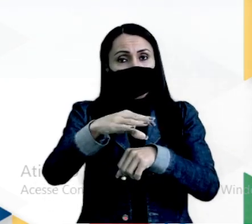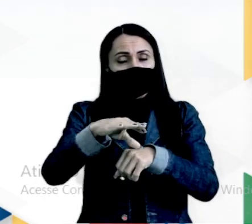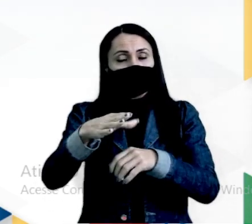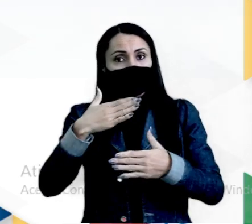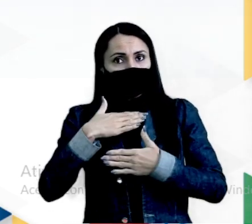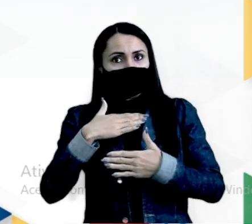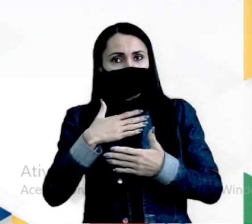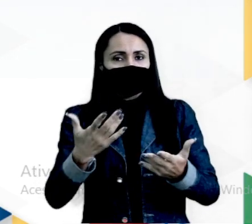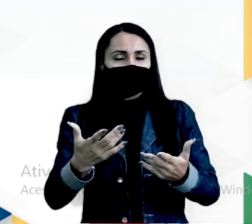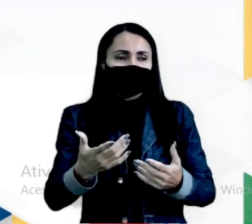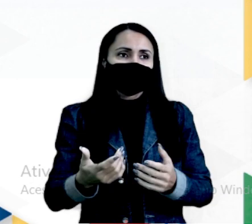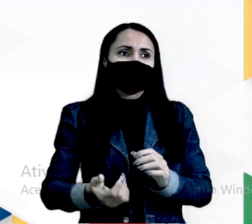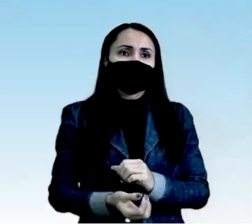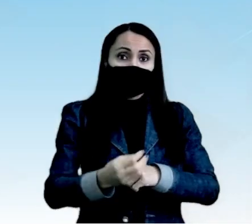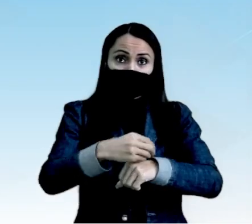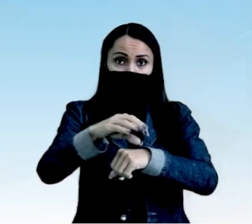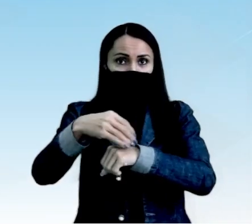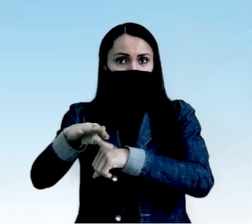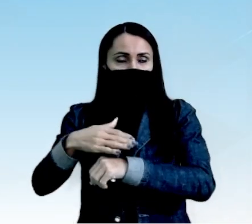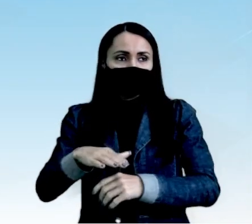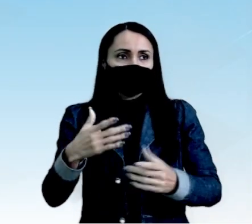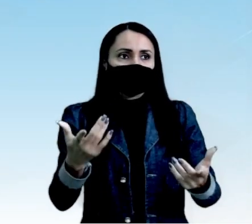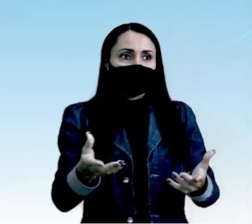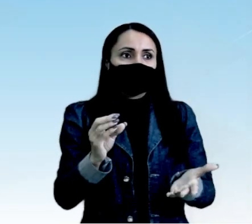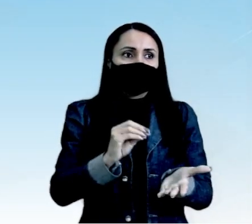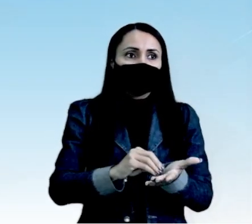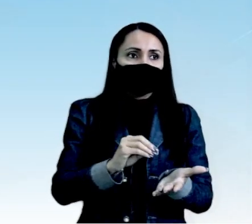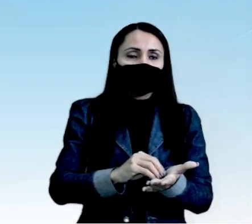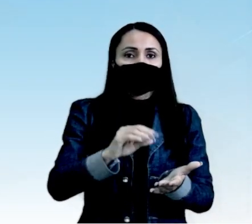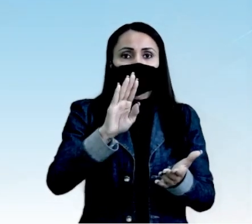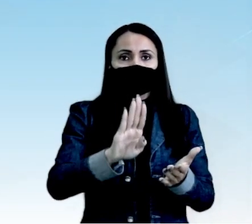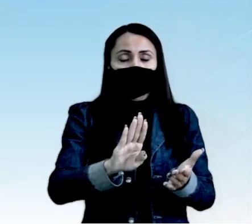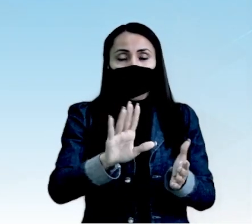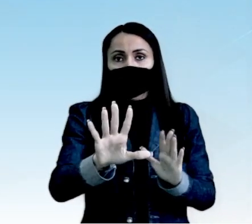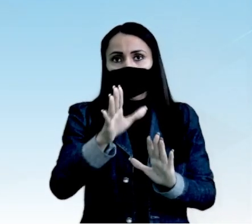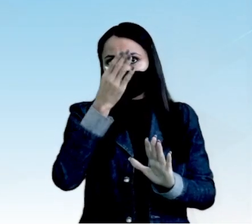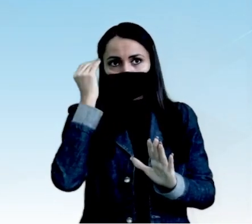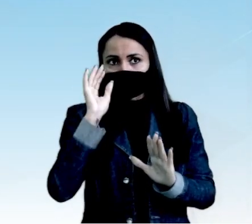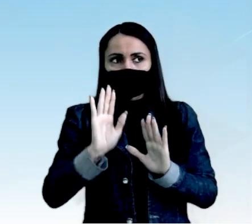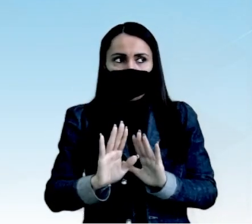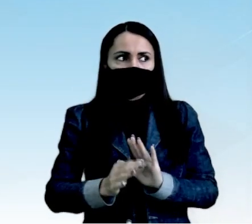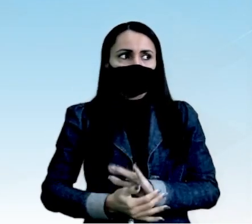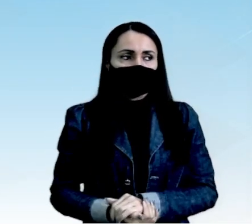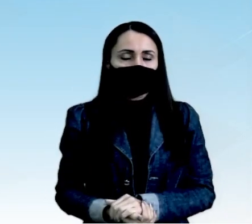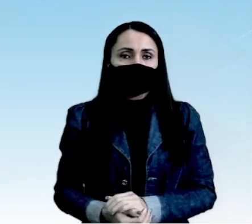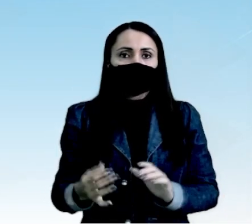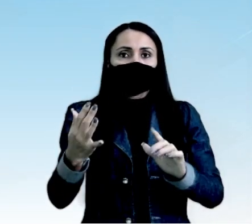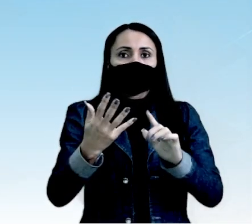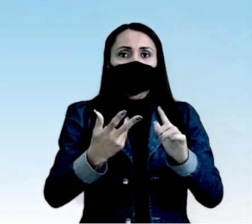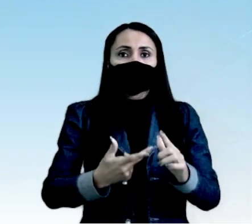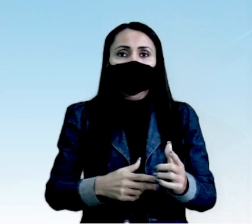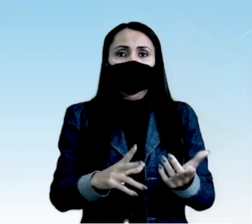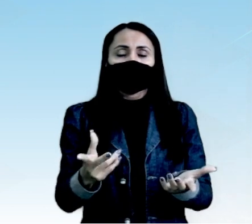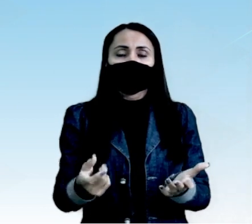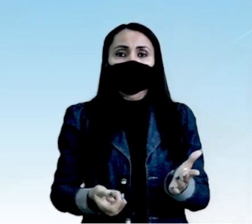tá? Deixei aí para vocês, ó. Falta o item B, não esquece, tá? Quanto ele gastou?